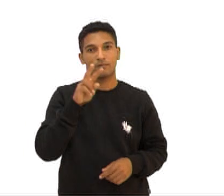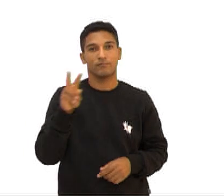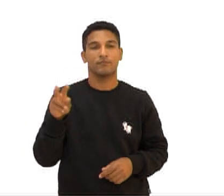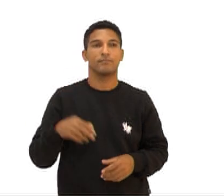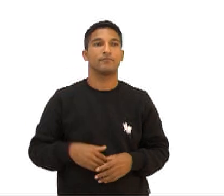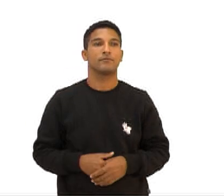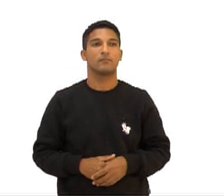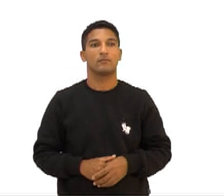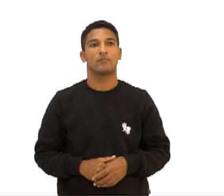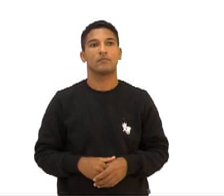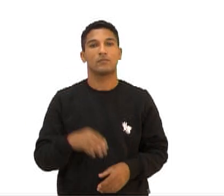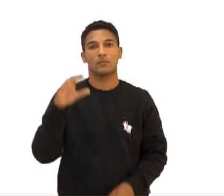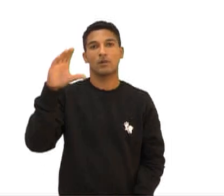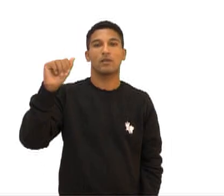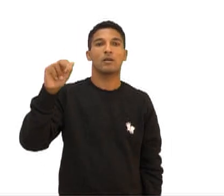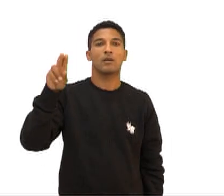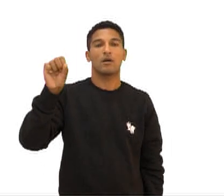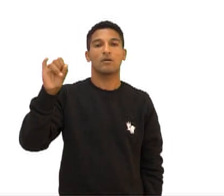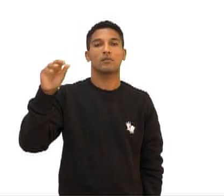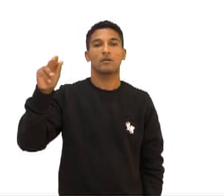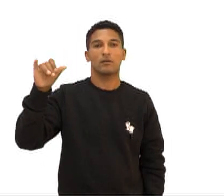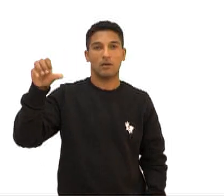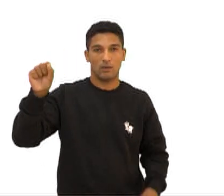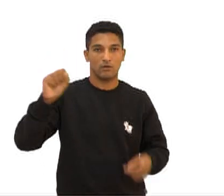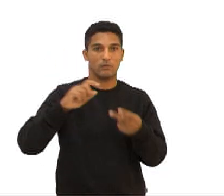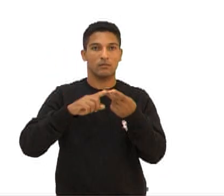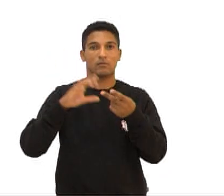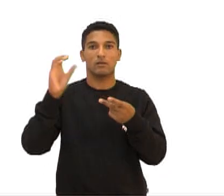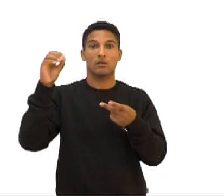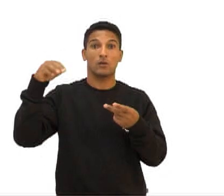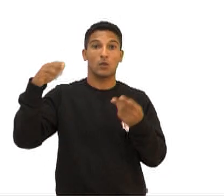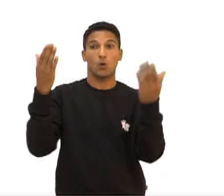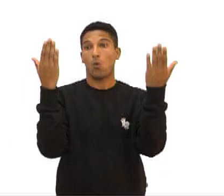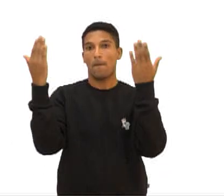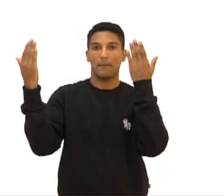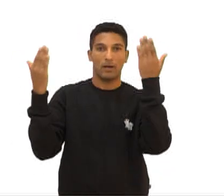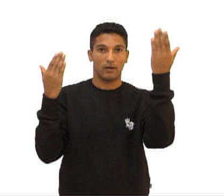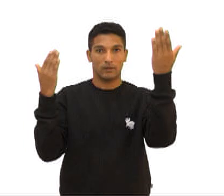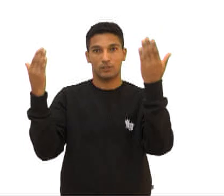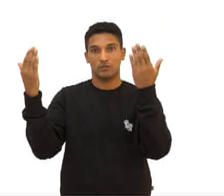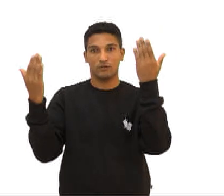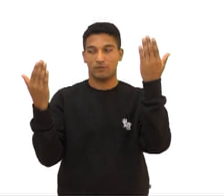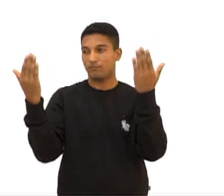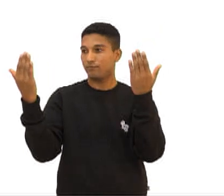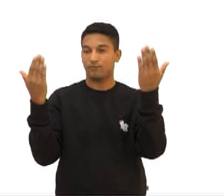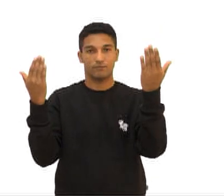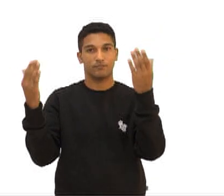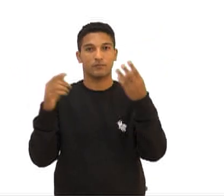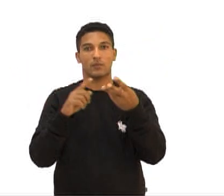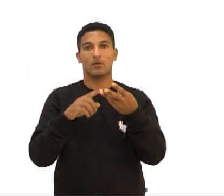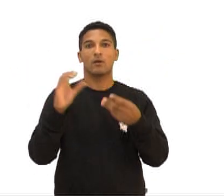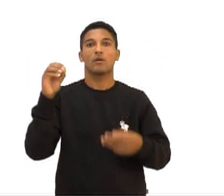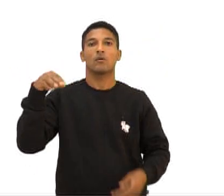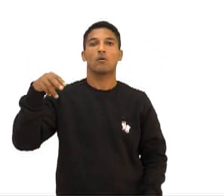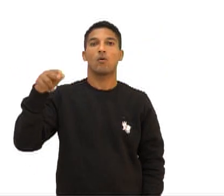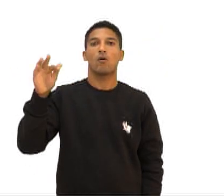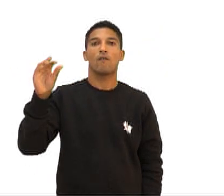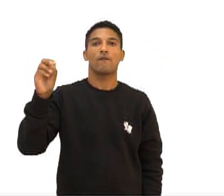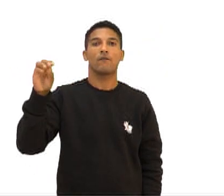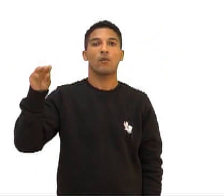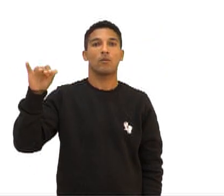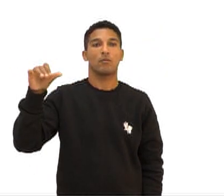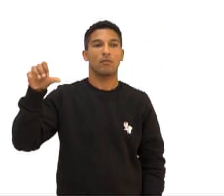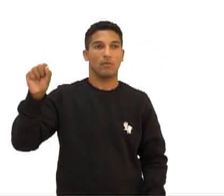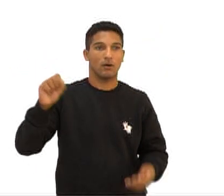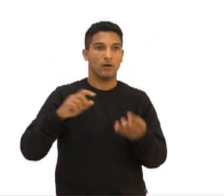comparativas, concessivas, condicionais, conformativas, consecutivas,